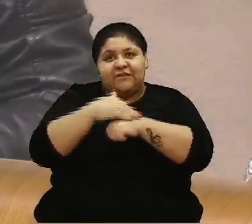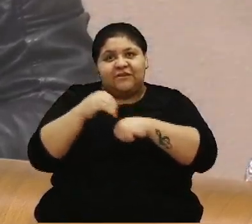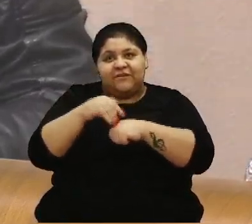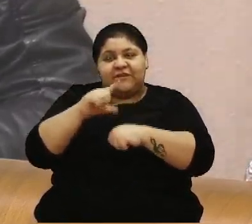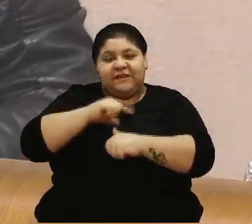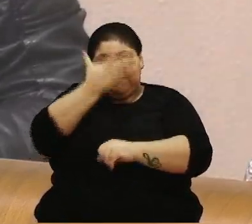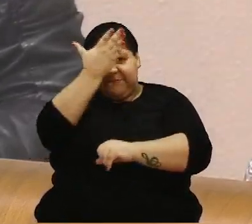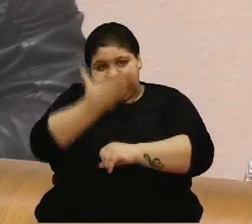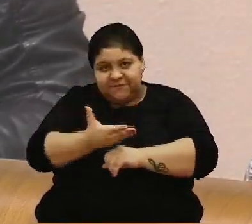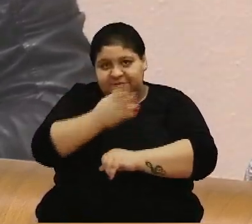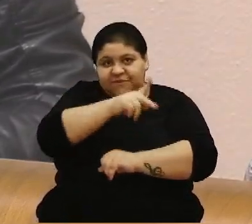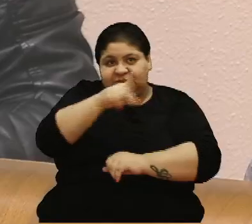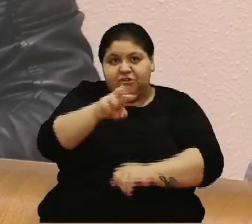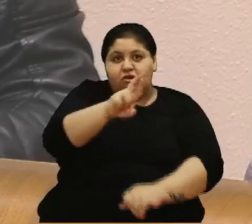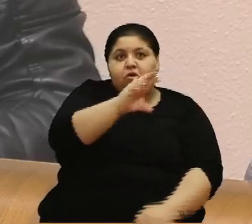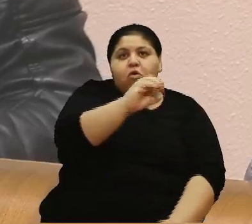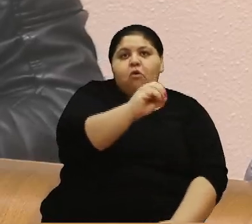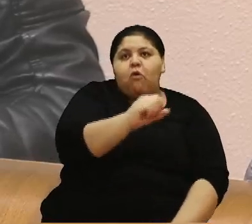pela prof. Roseli.